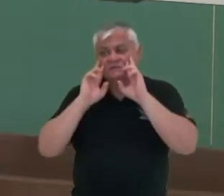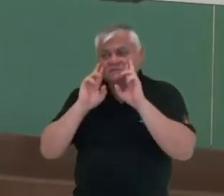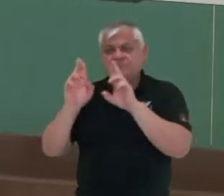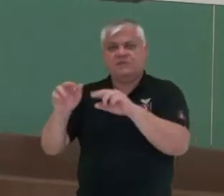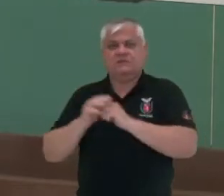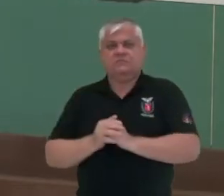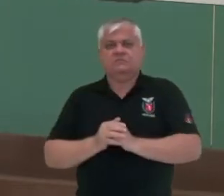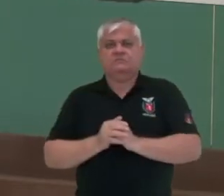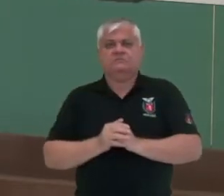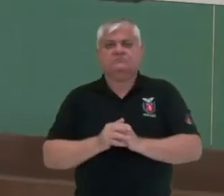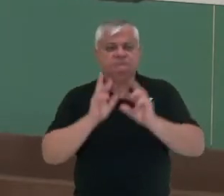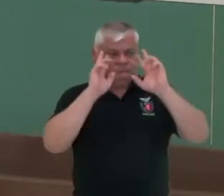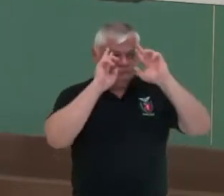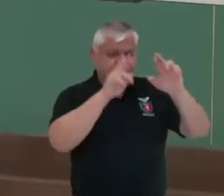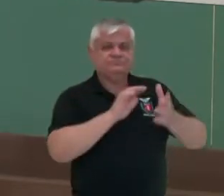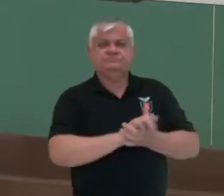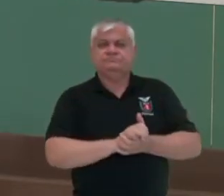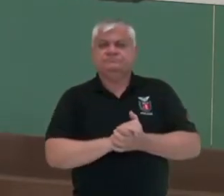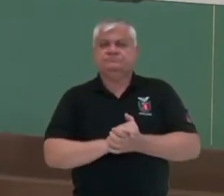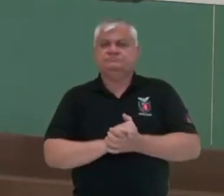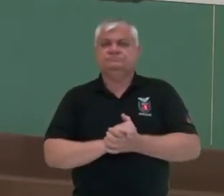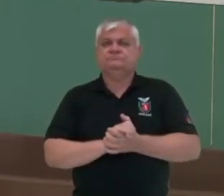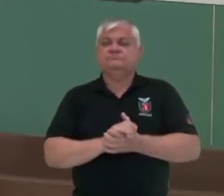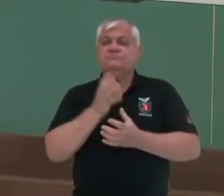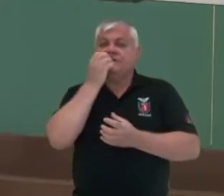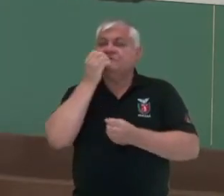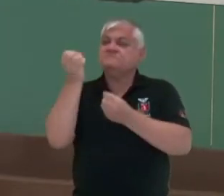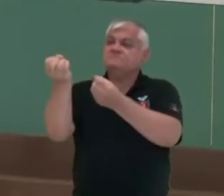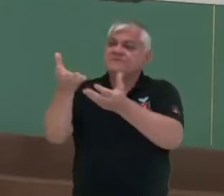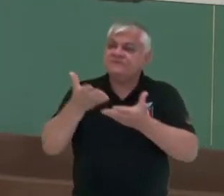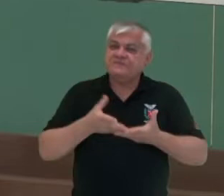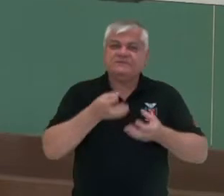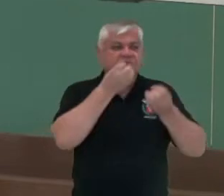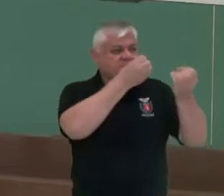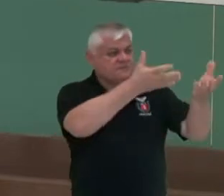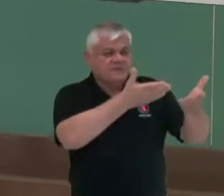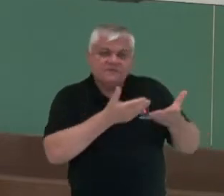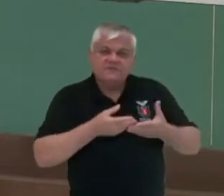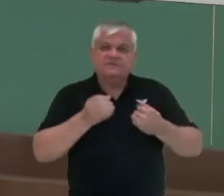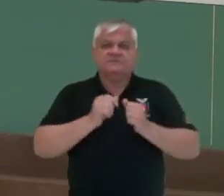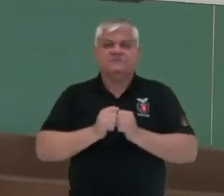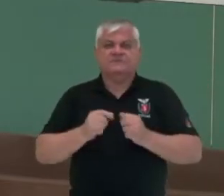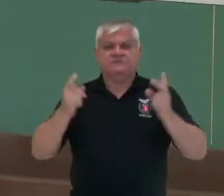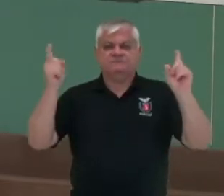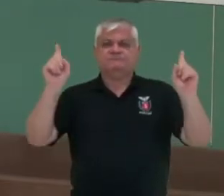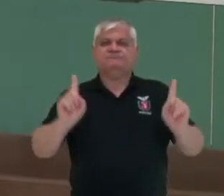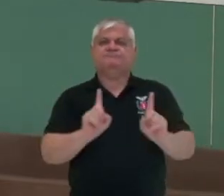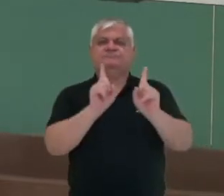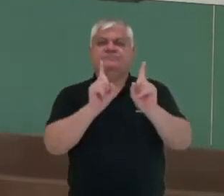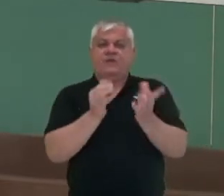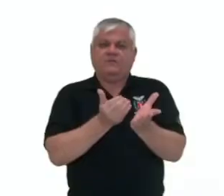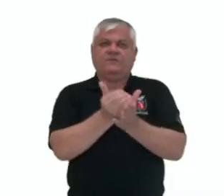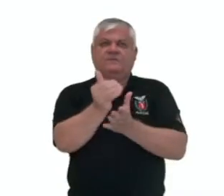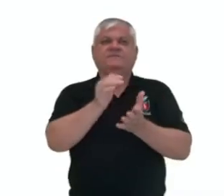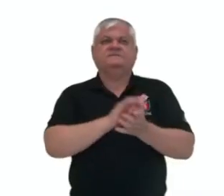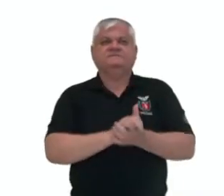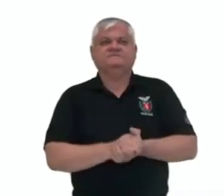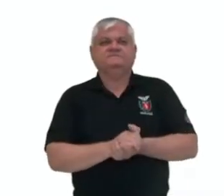mesmo, né? De dar ali as boas-vindas às pessoas que estão ali para apreciar aquele combate, tá? Então aqui